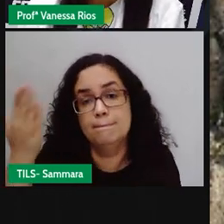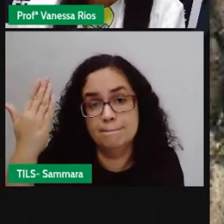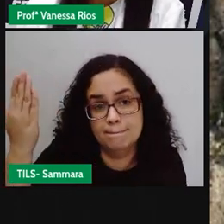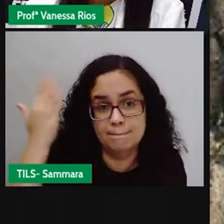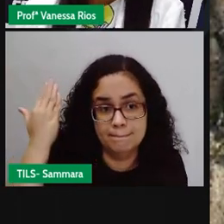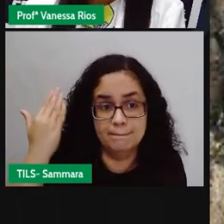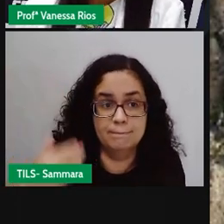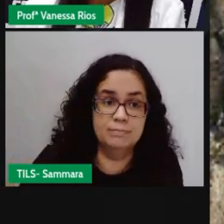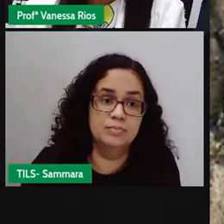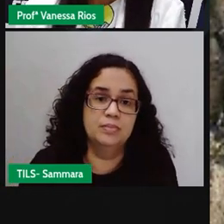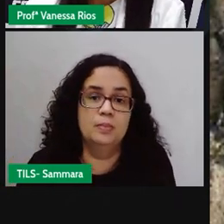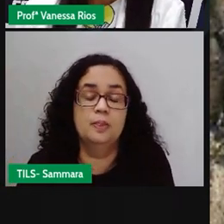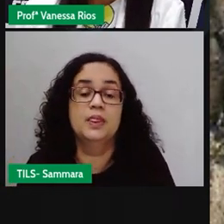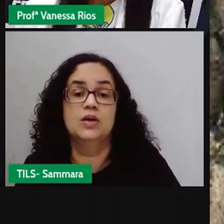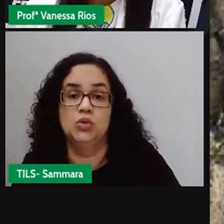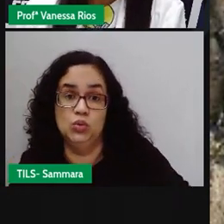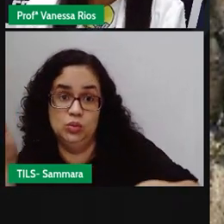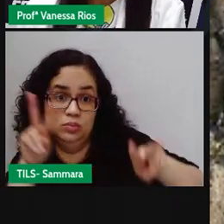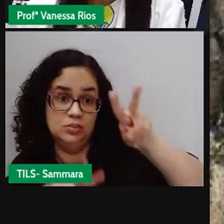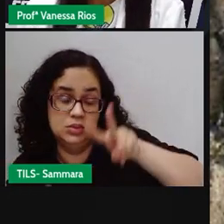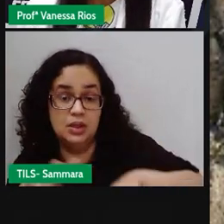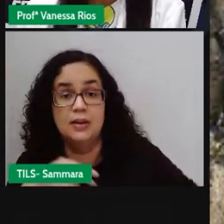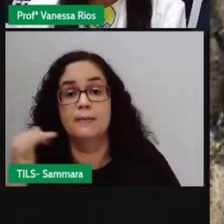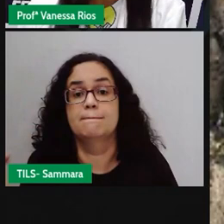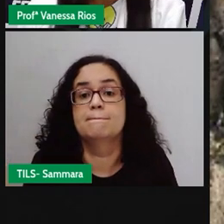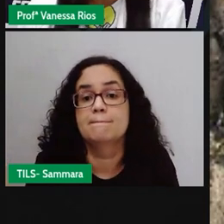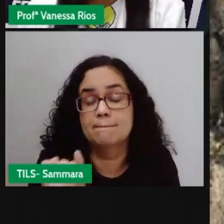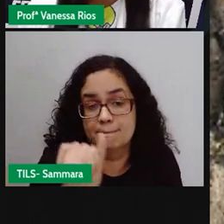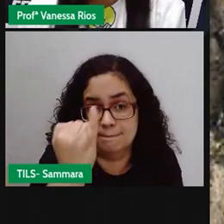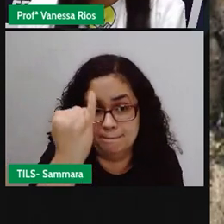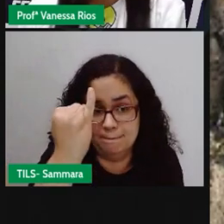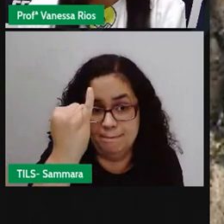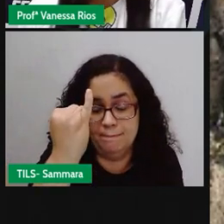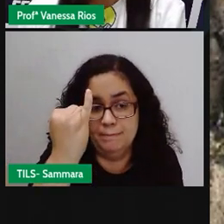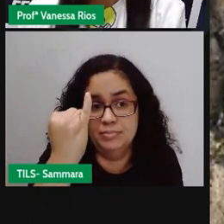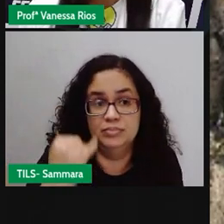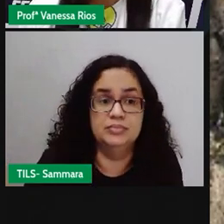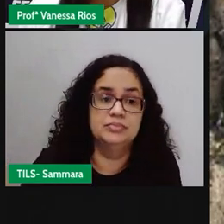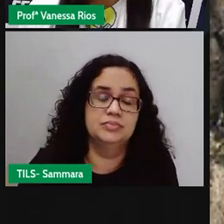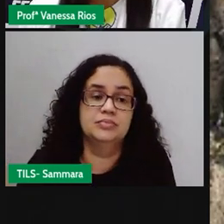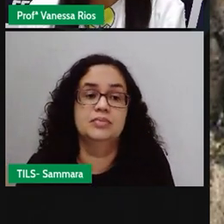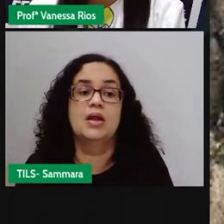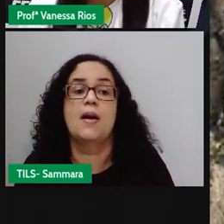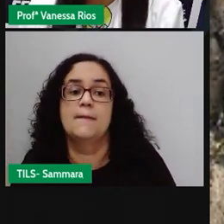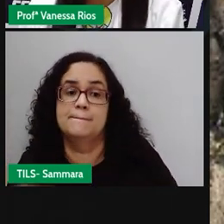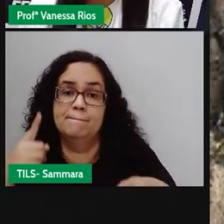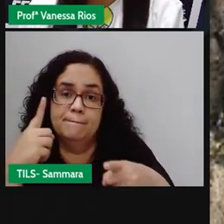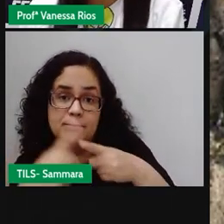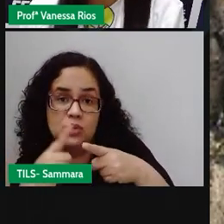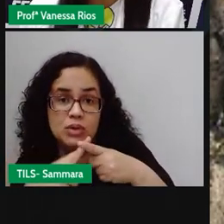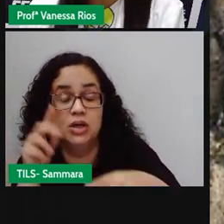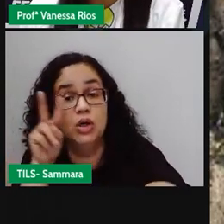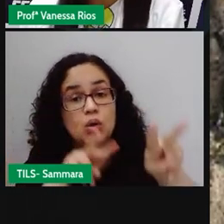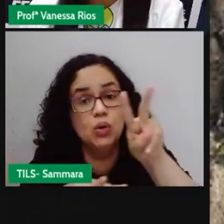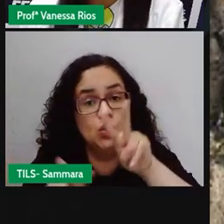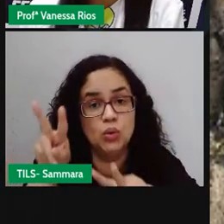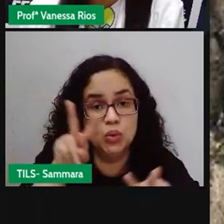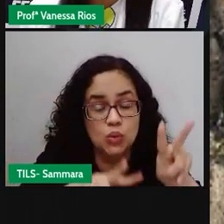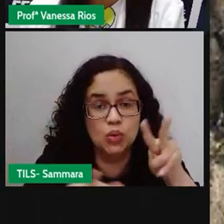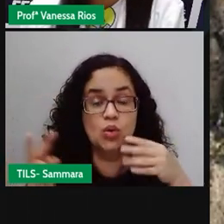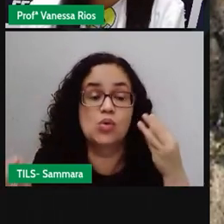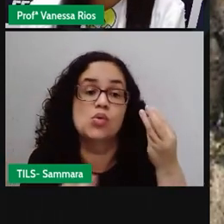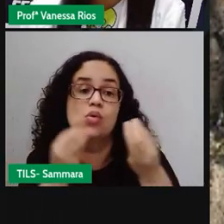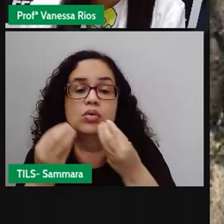antiga e observar a importância também da conservação dessas construções, porque a gente pode observar, né, como o